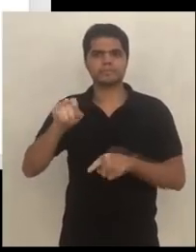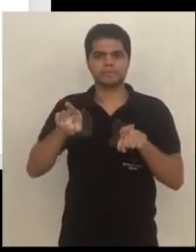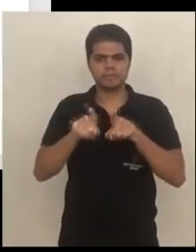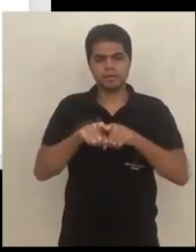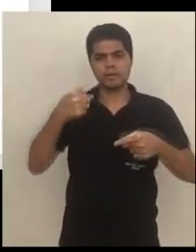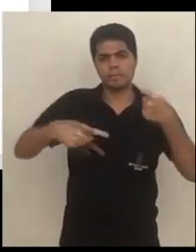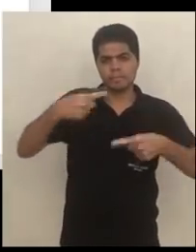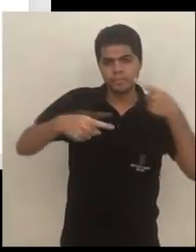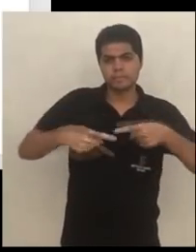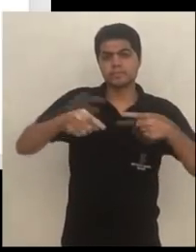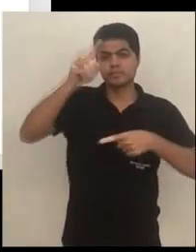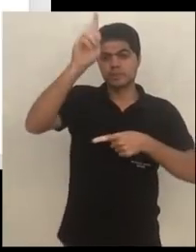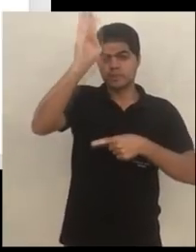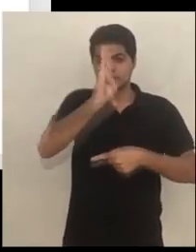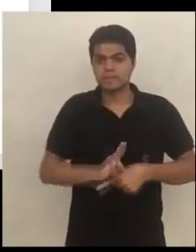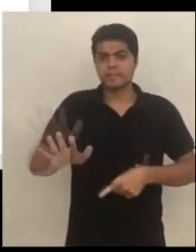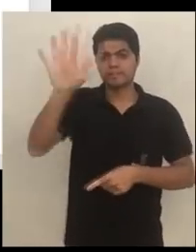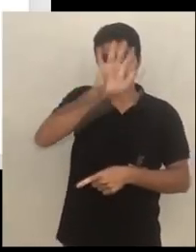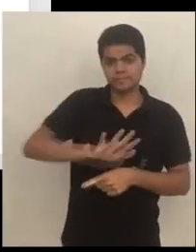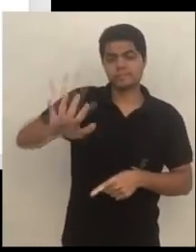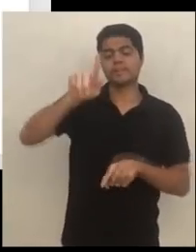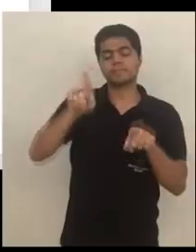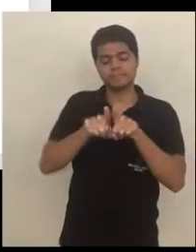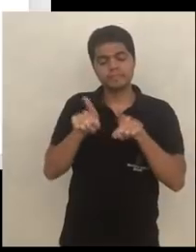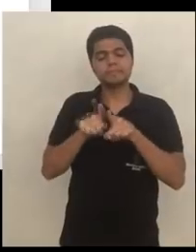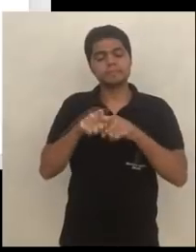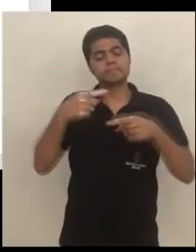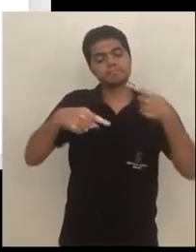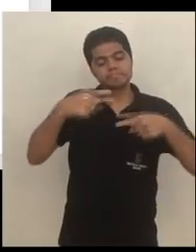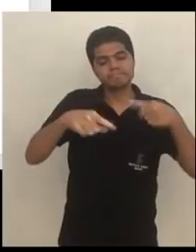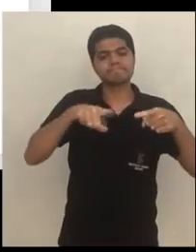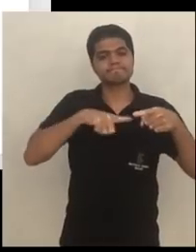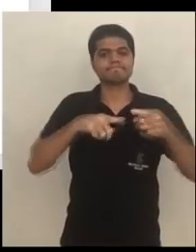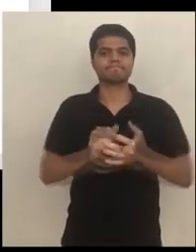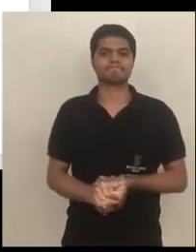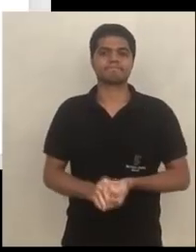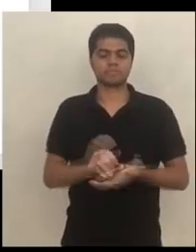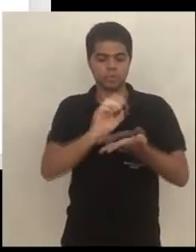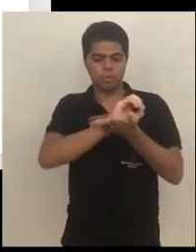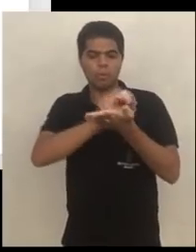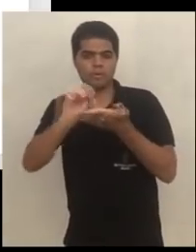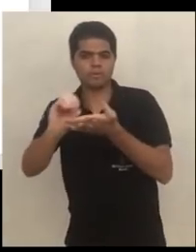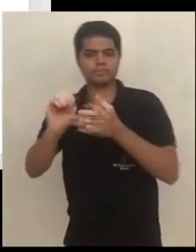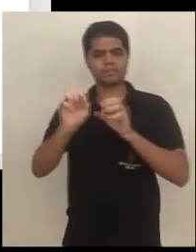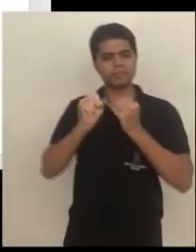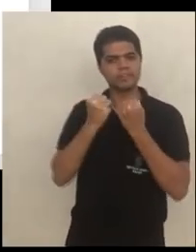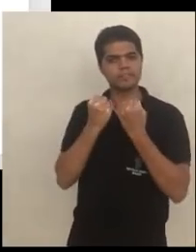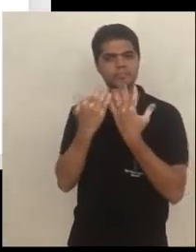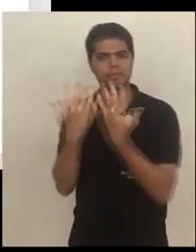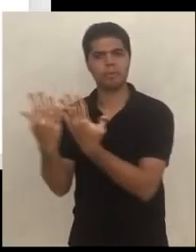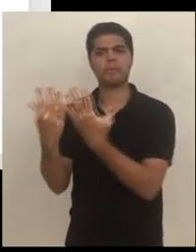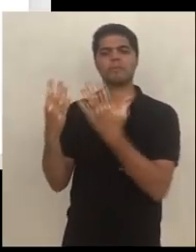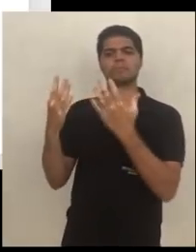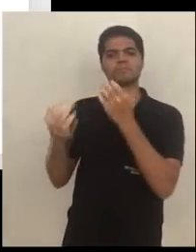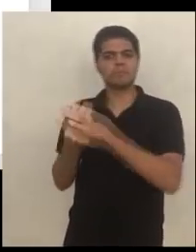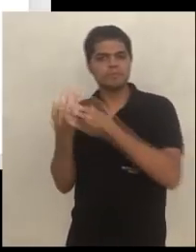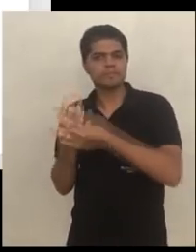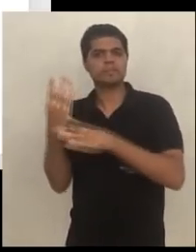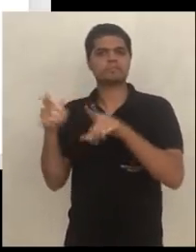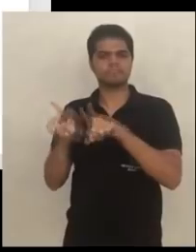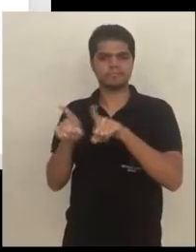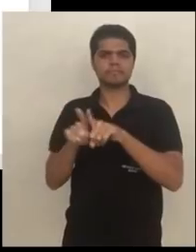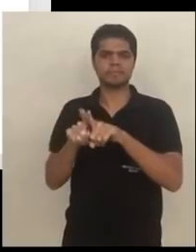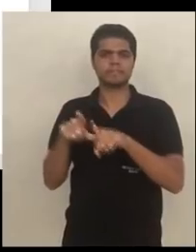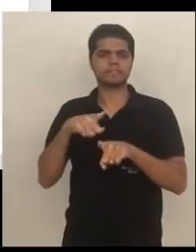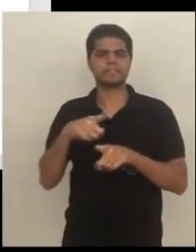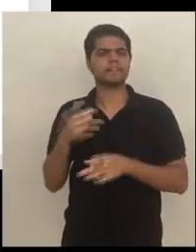Nacional e o Plano Nacional de Agroecologia e Produção Orgânica. Subsidiar também a coordenação de produção orgânica. Hoje, a Virgínia Lira,